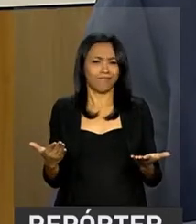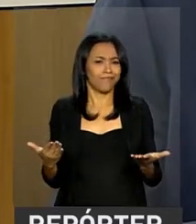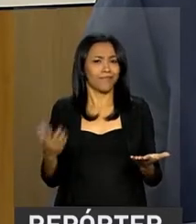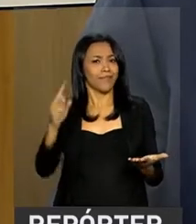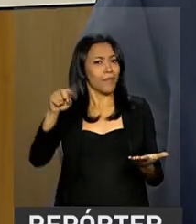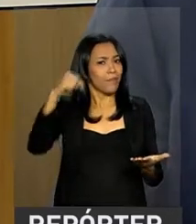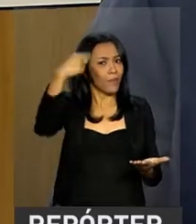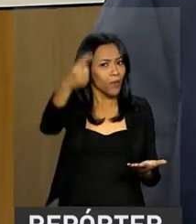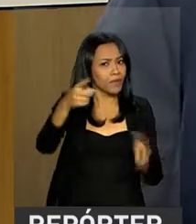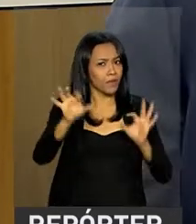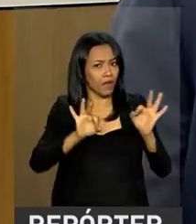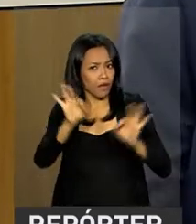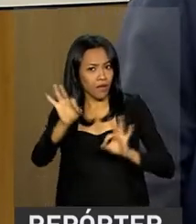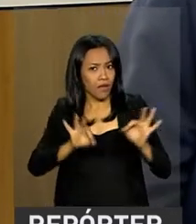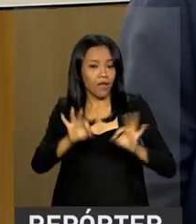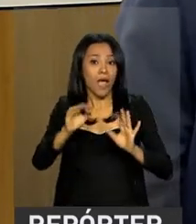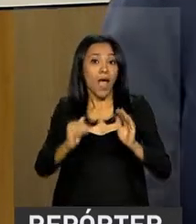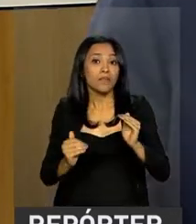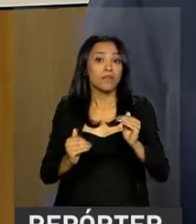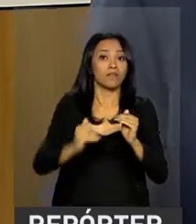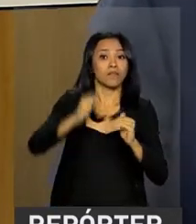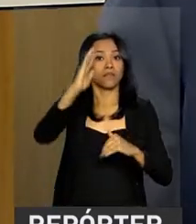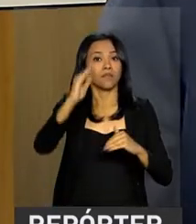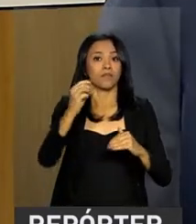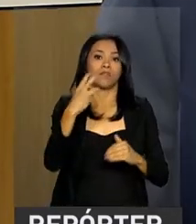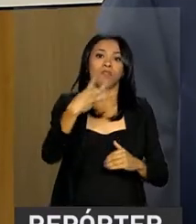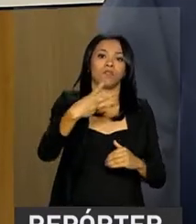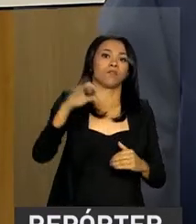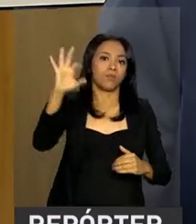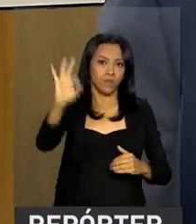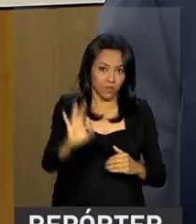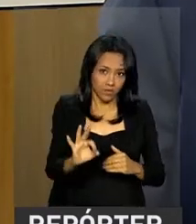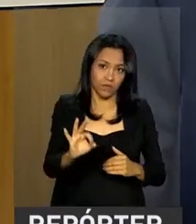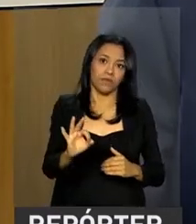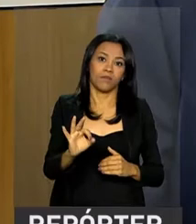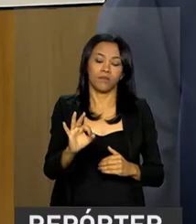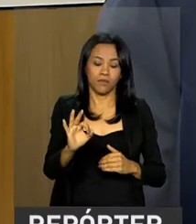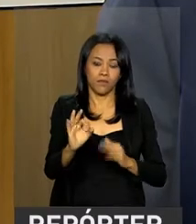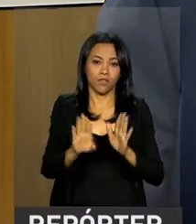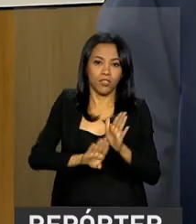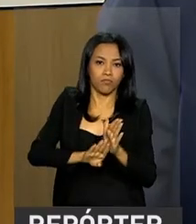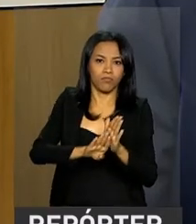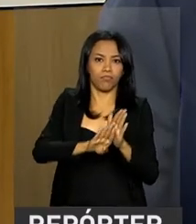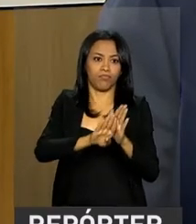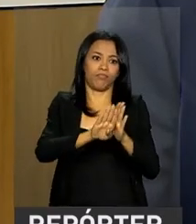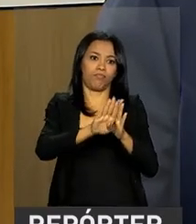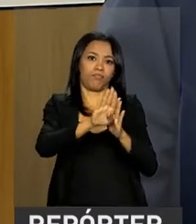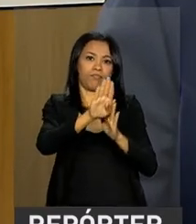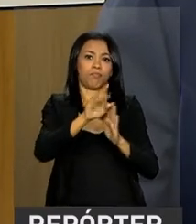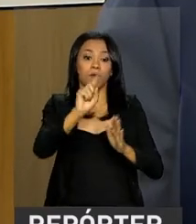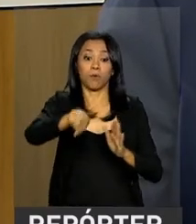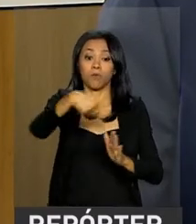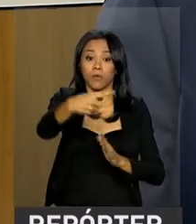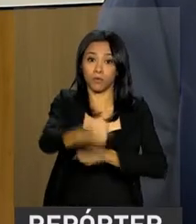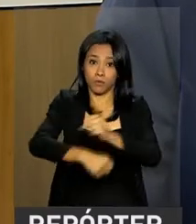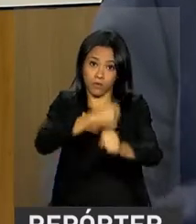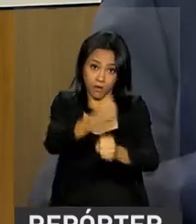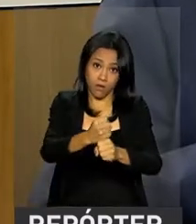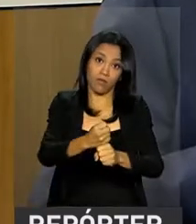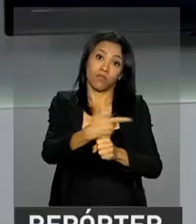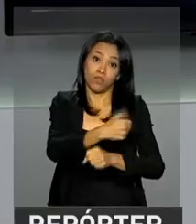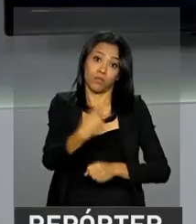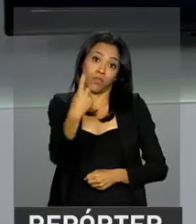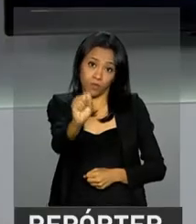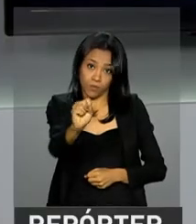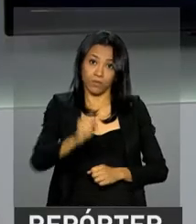previsão já tiver acima de 3% de crescimento para o ano de 2018